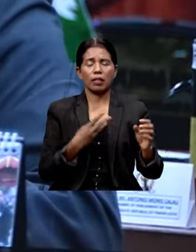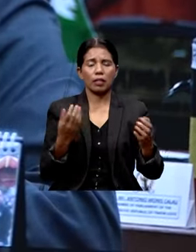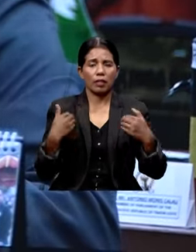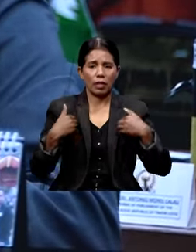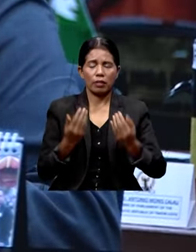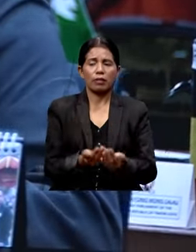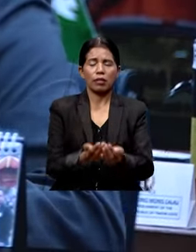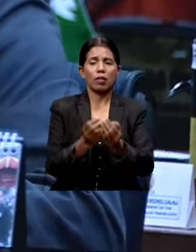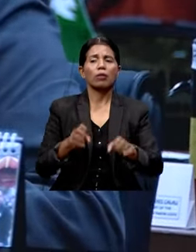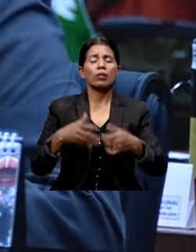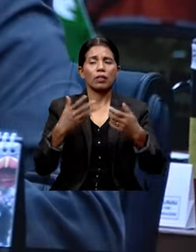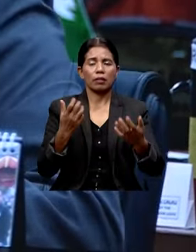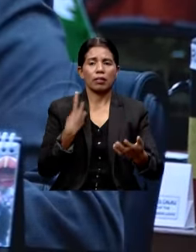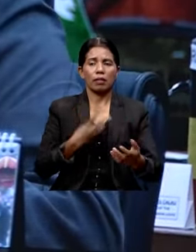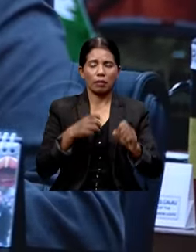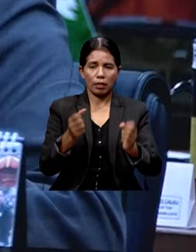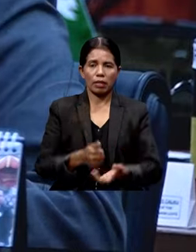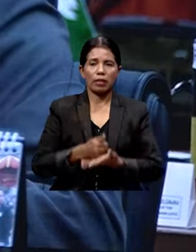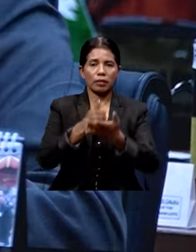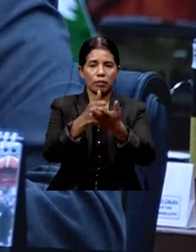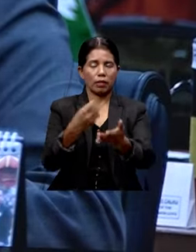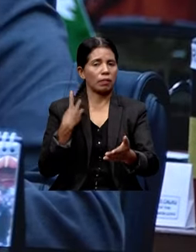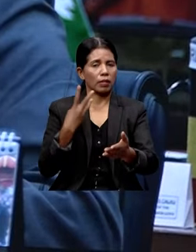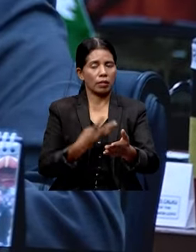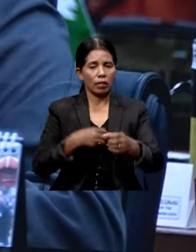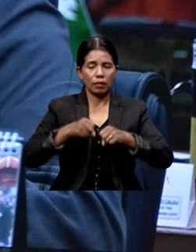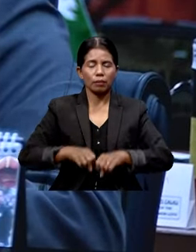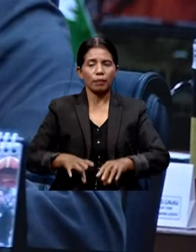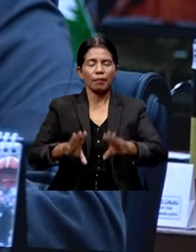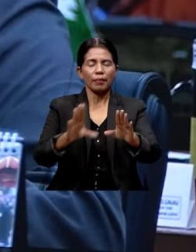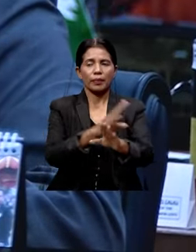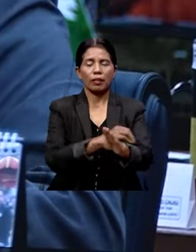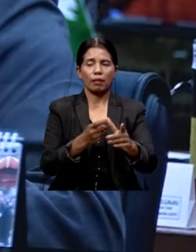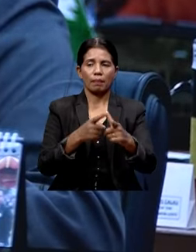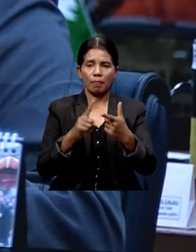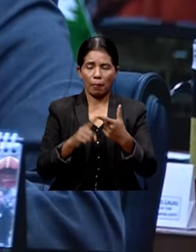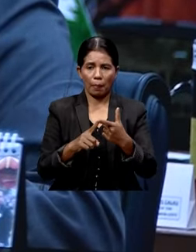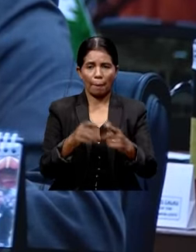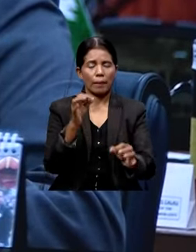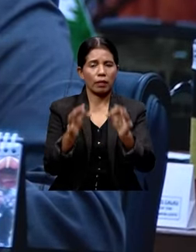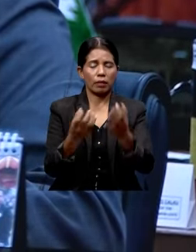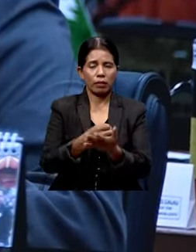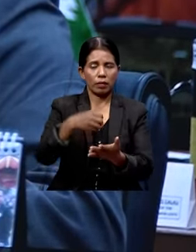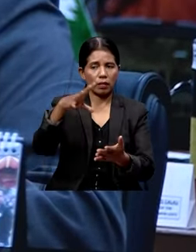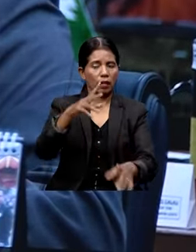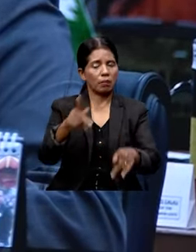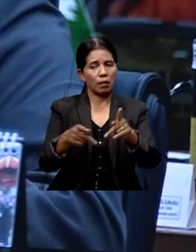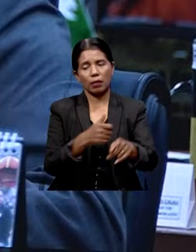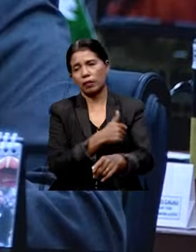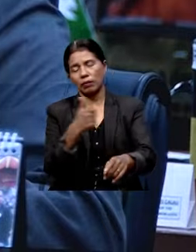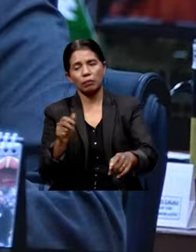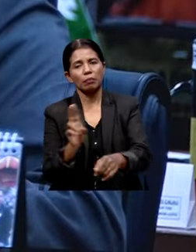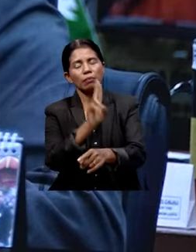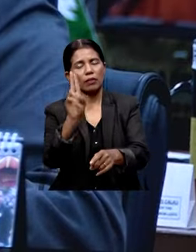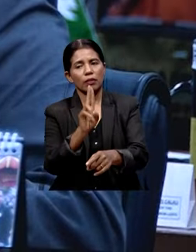ensino também tem uma fronteira marítima de que de Anitania, né? Se rico sou e laranja, valo mais, mas